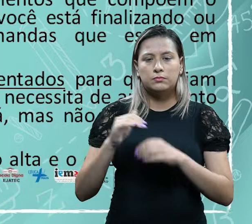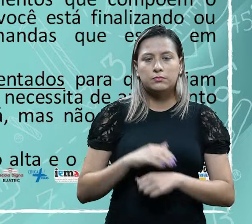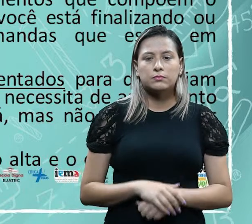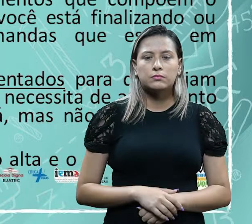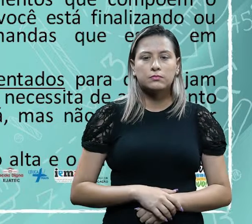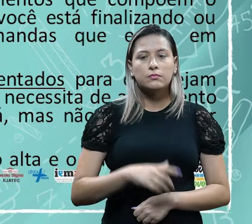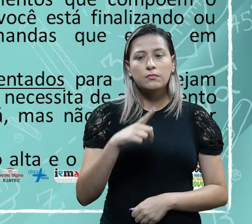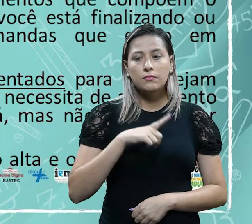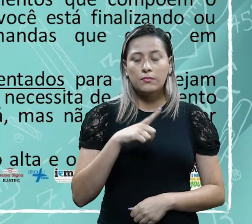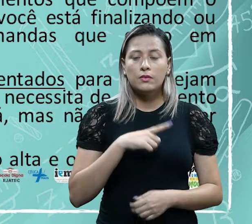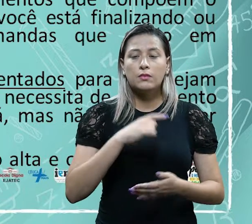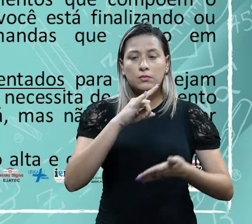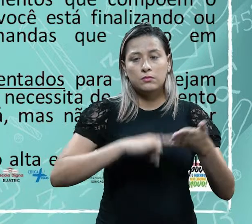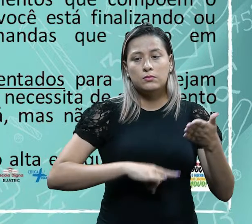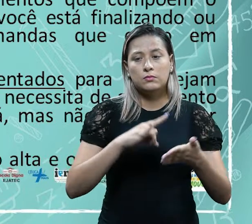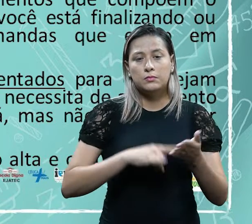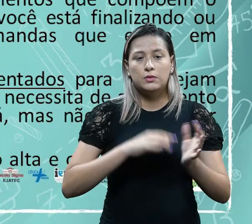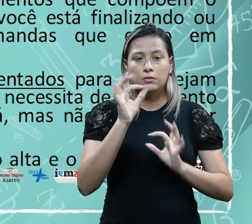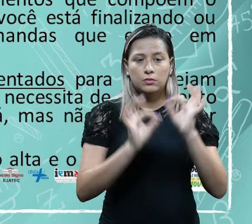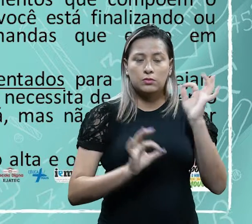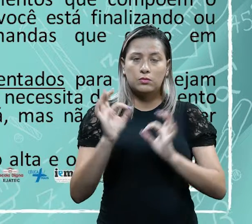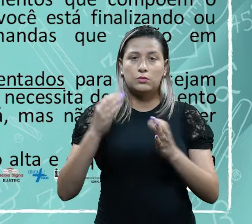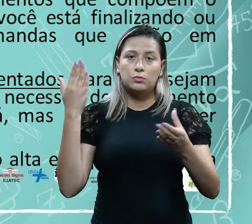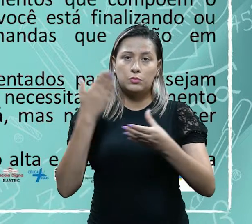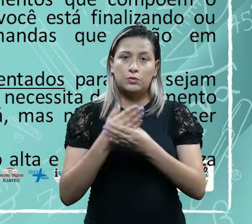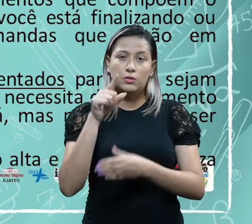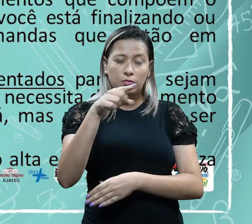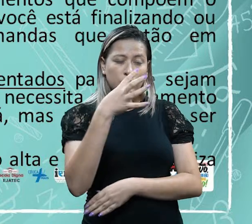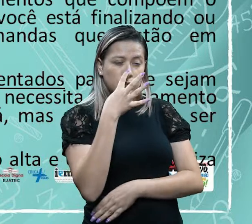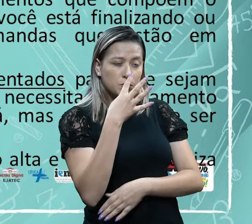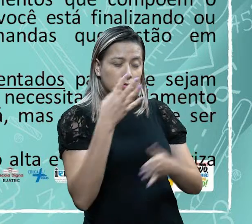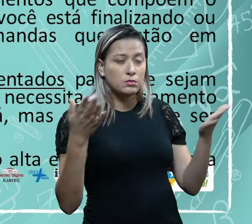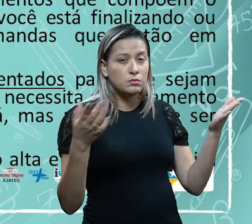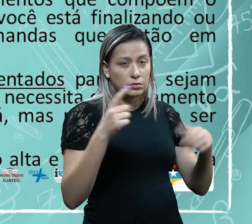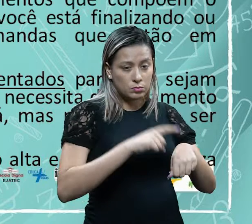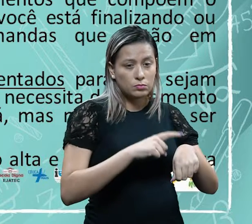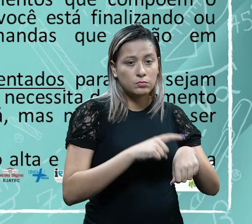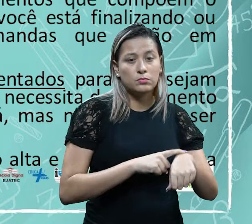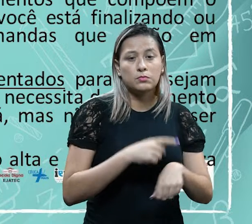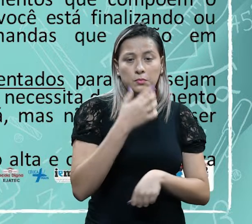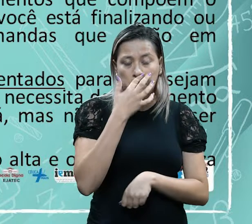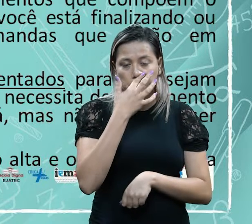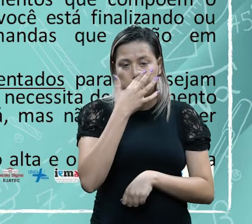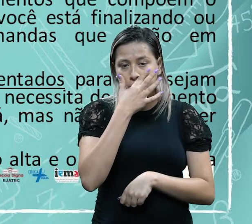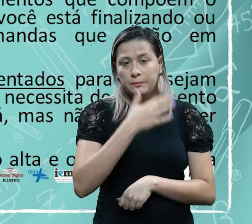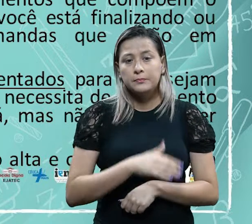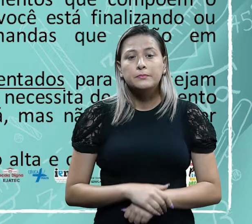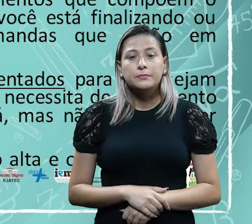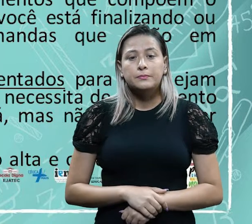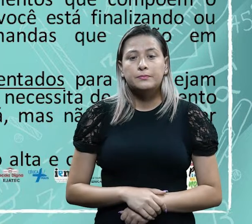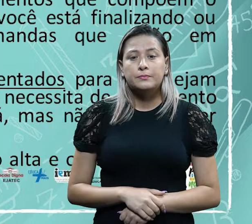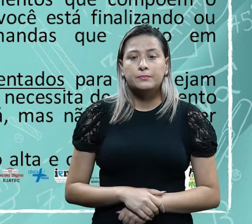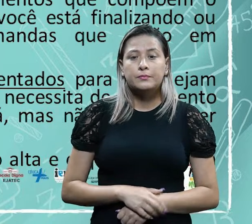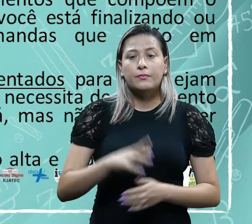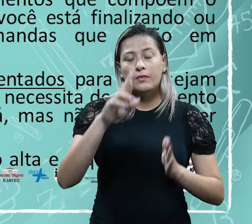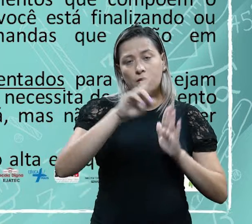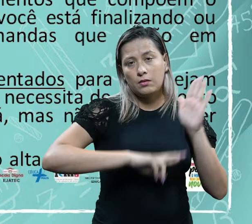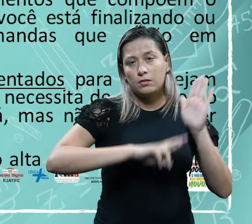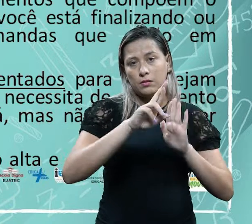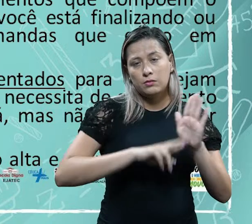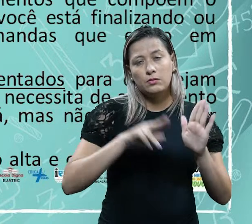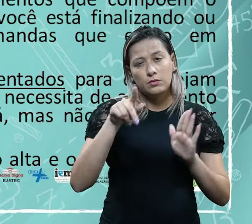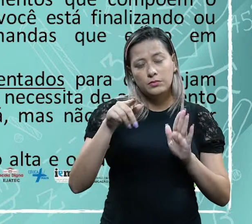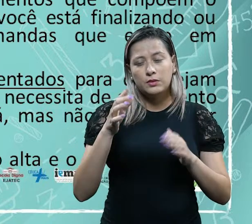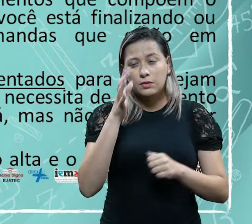que compõem o processo que você está analisando no momento. O relatório que você está finalizando ou qualquer